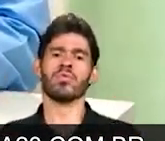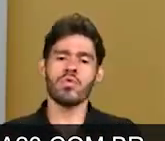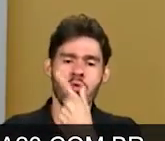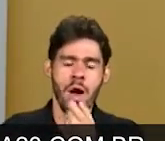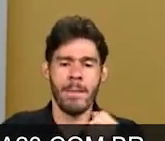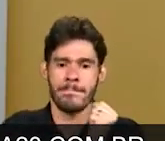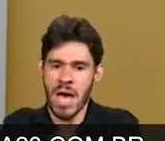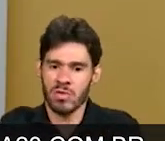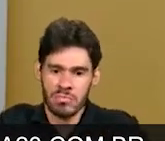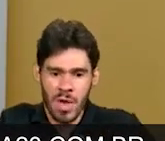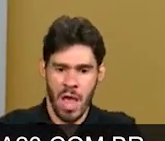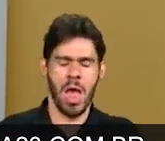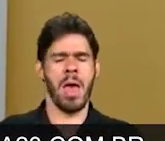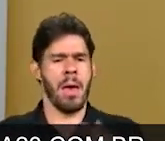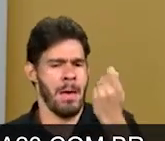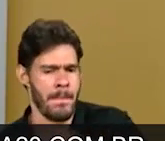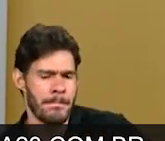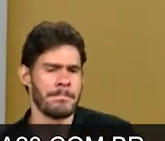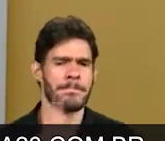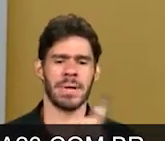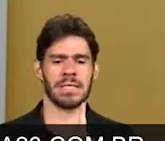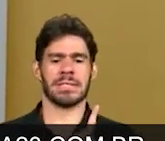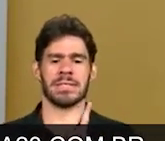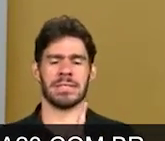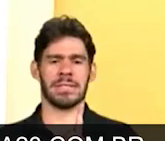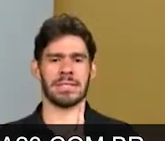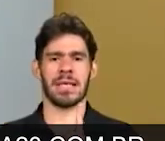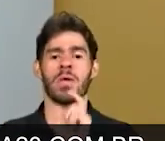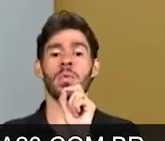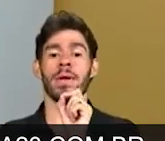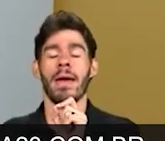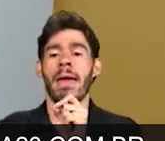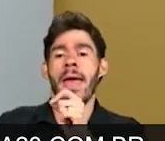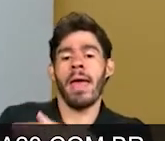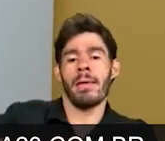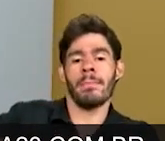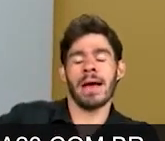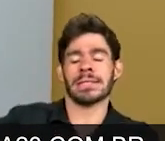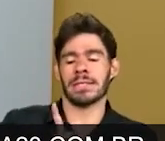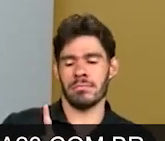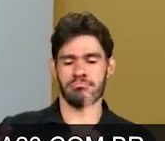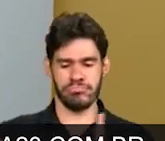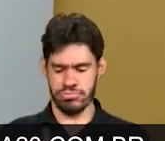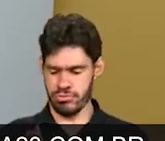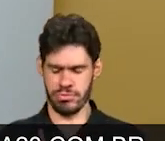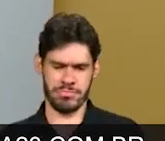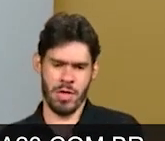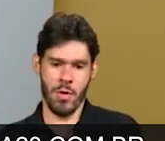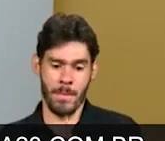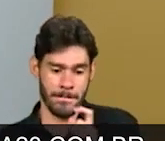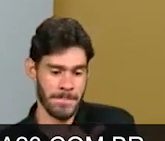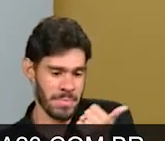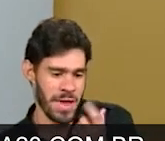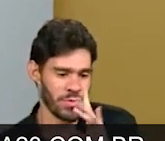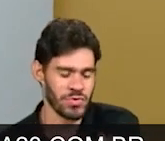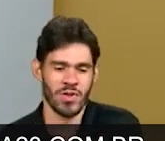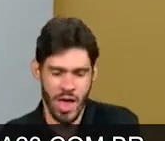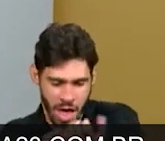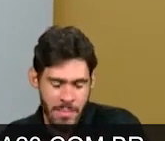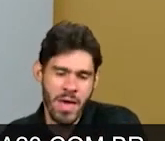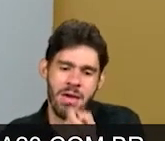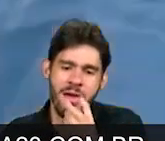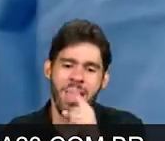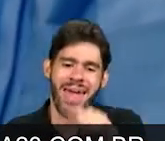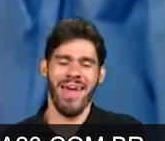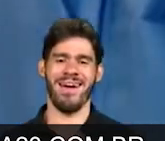transmissão. Não há a menor necessidade de segregar esses pacientes. Logo no primeiro dia ele já vai receber uma medicação ali que a gente chama que é uma dose